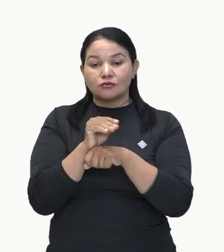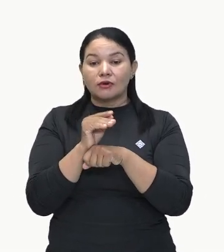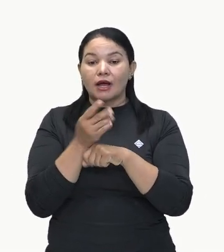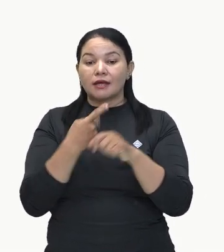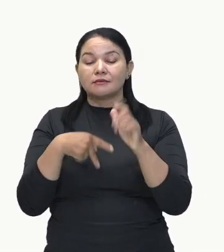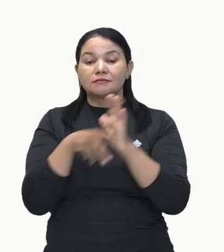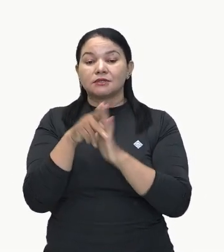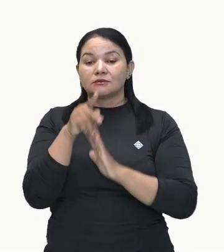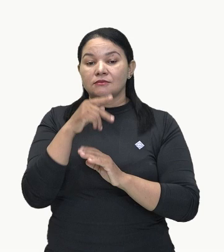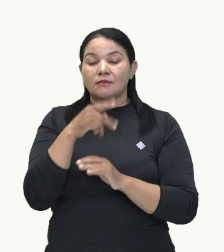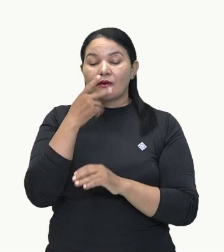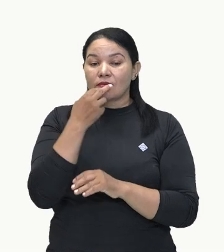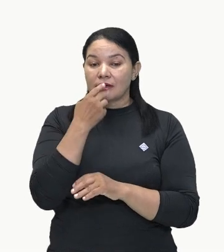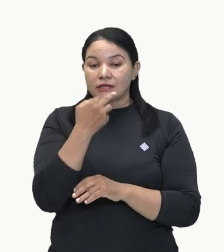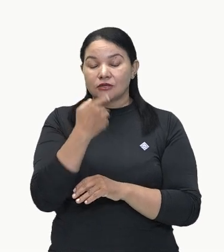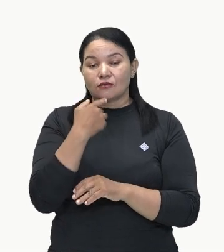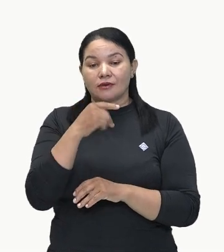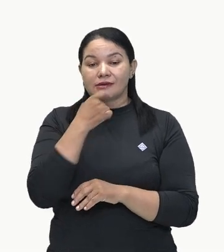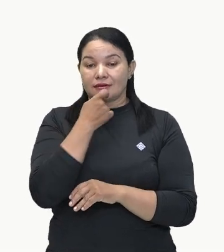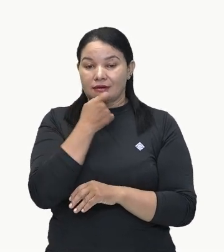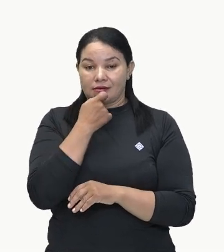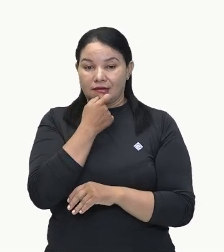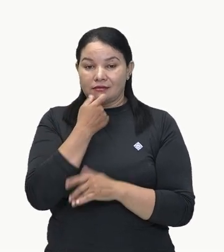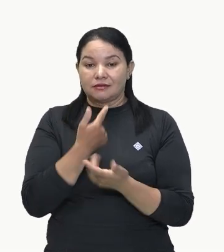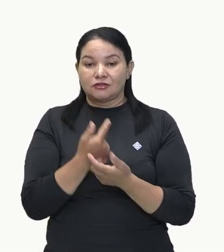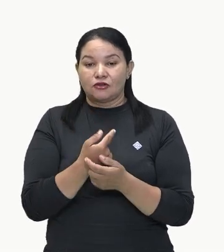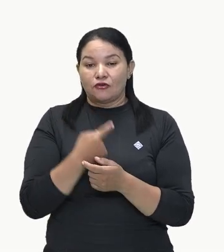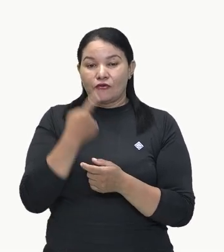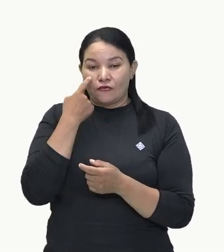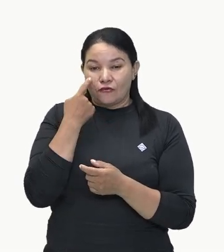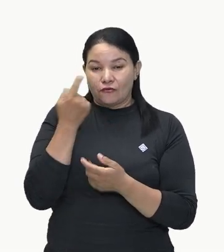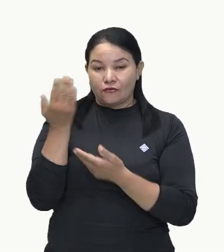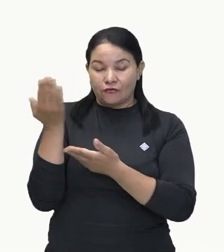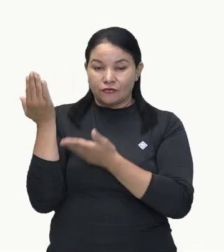sendo falado. Então a gente vê ali, na Terra Nova, Labrador,